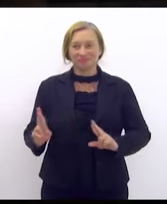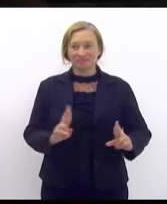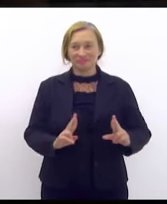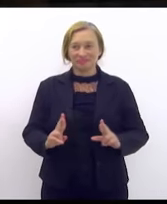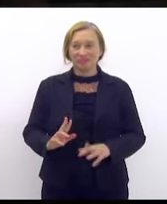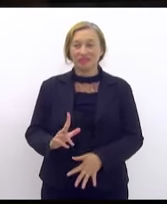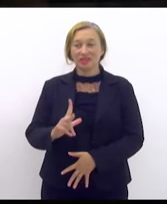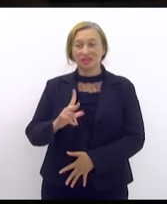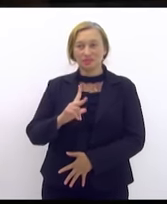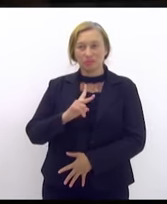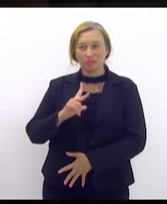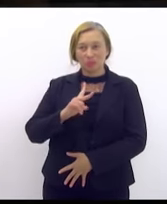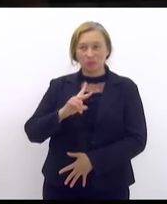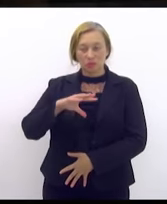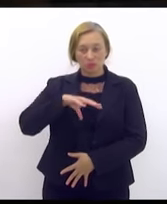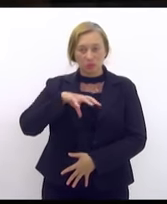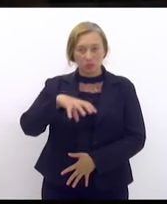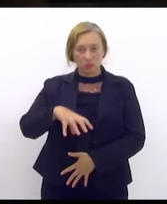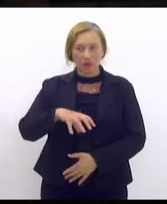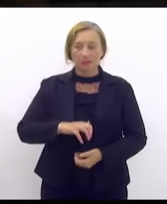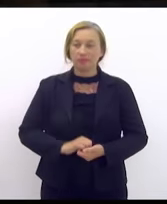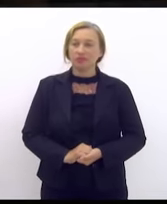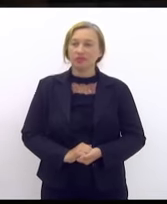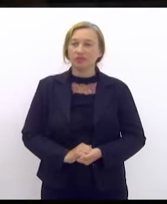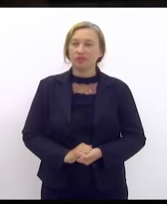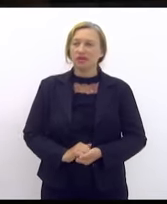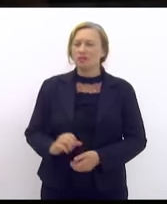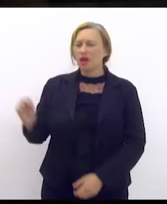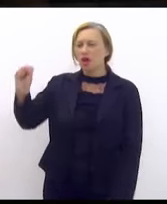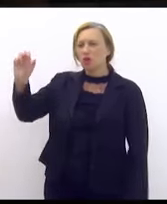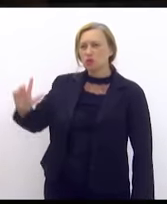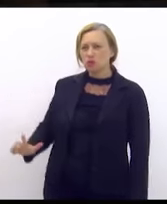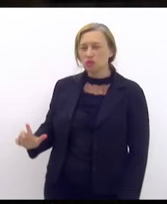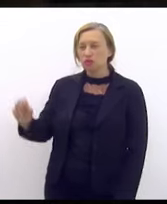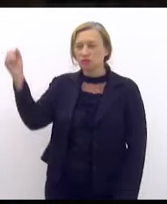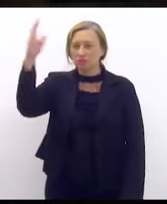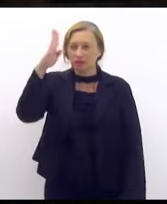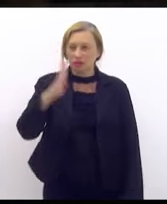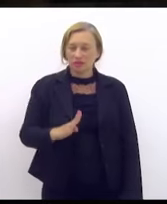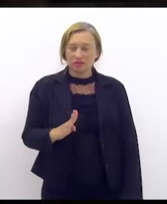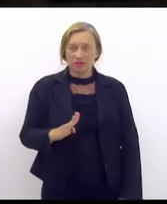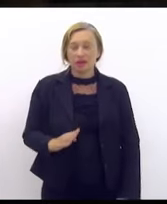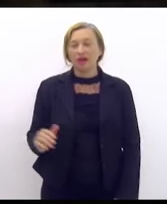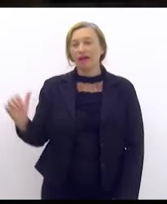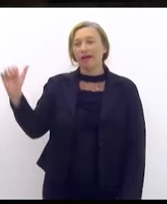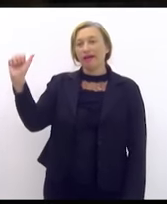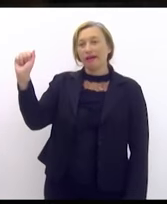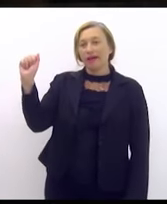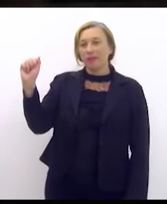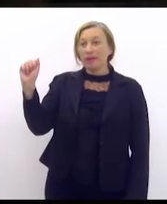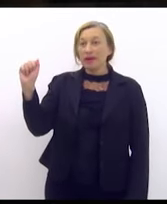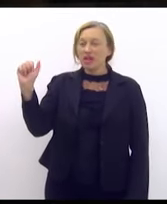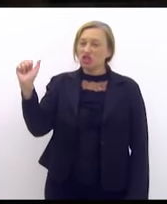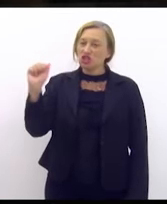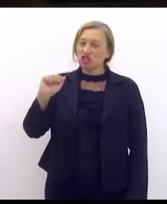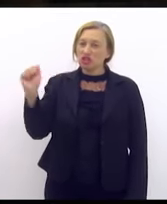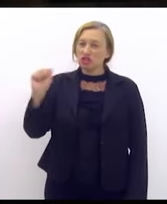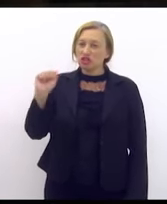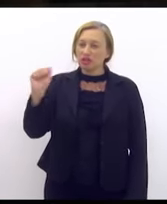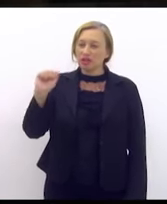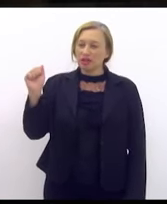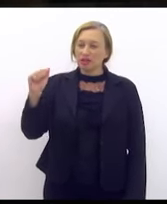próprio Portugal se pegar lá o Sul do Brasil ar Paraguai Uruguai que tá na